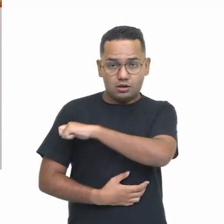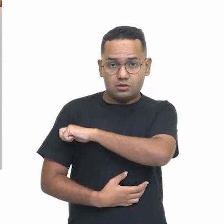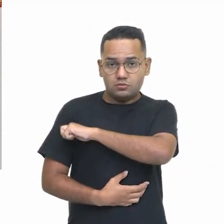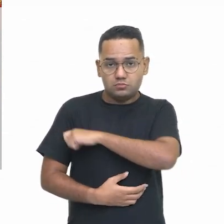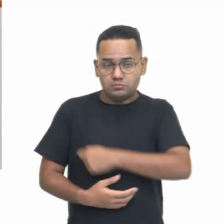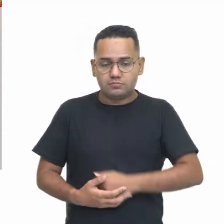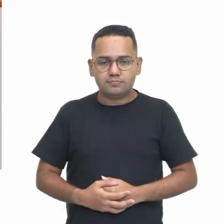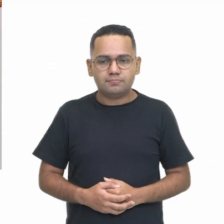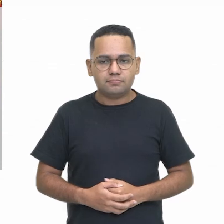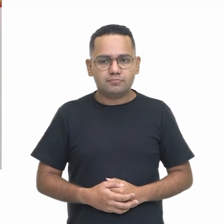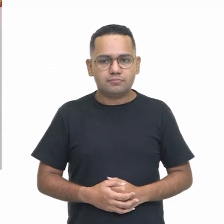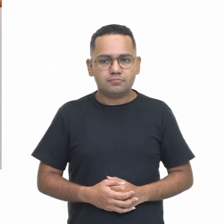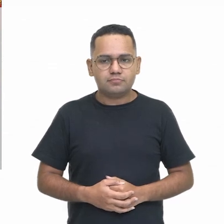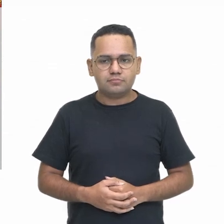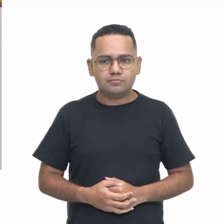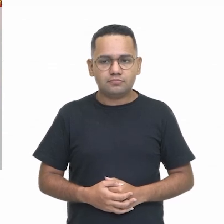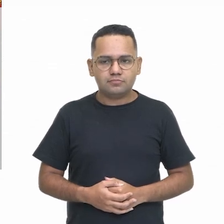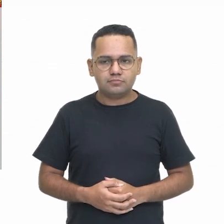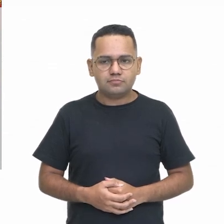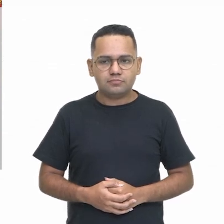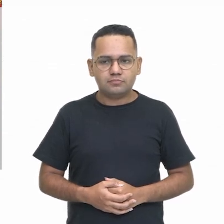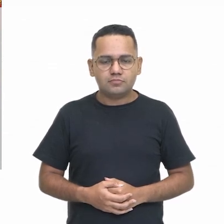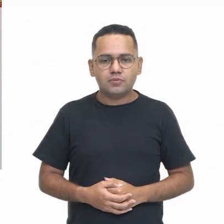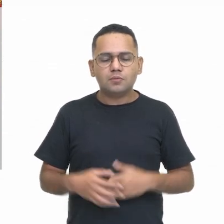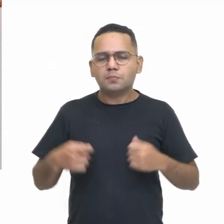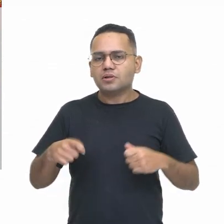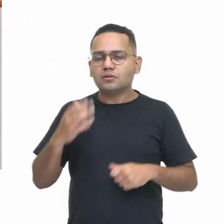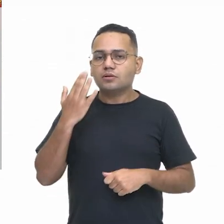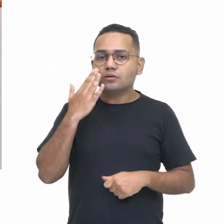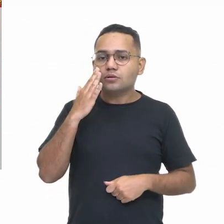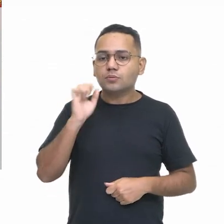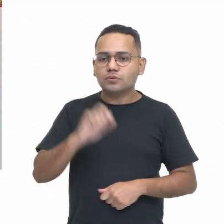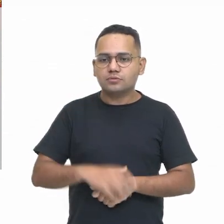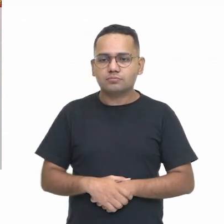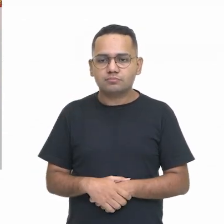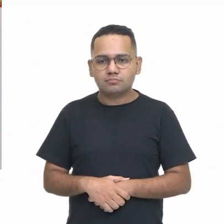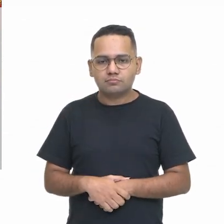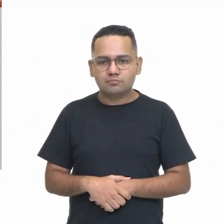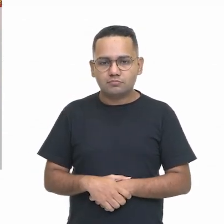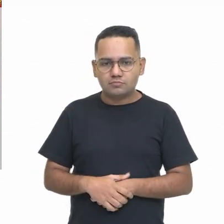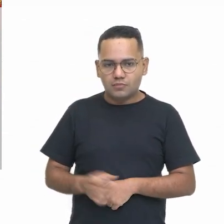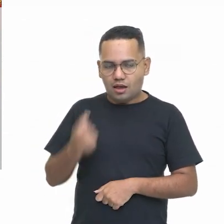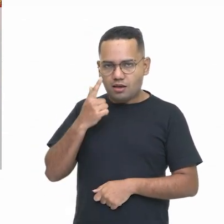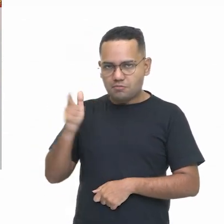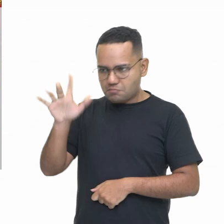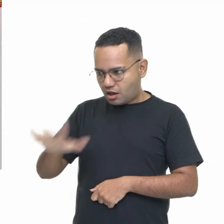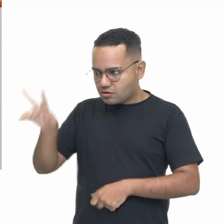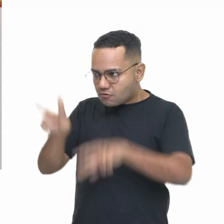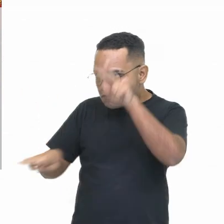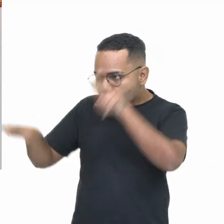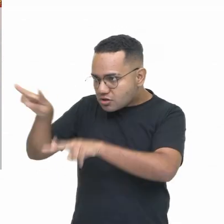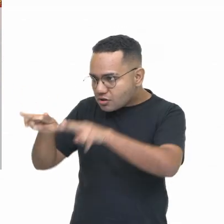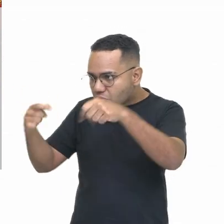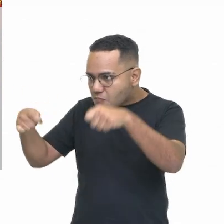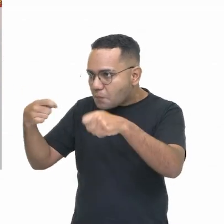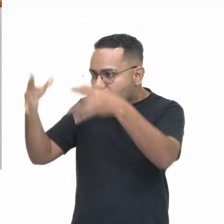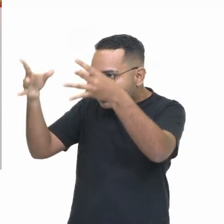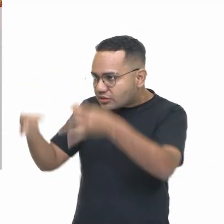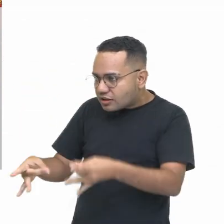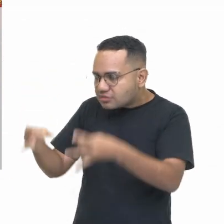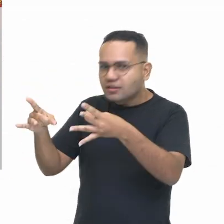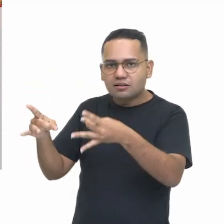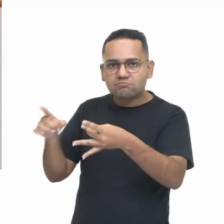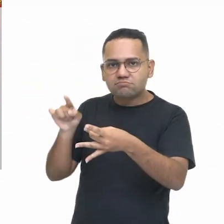ensino médio, você precisa cultivar essa habilidade de leitura de imagem. E